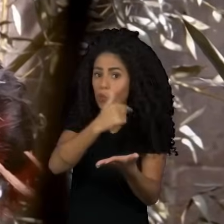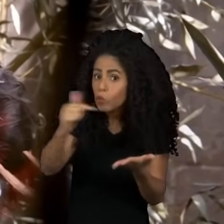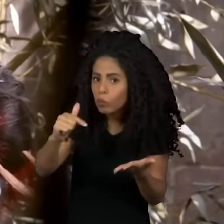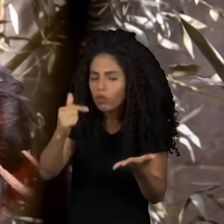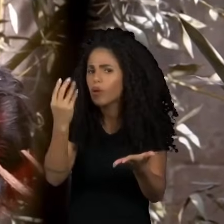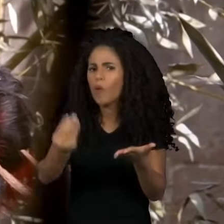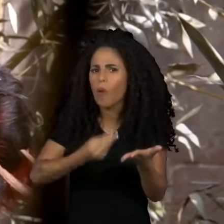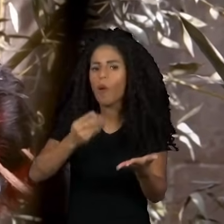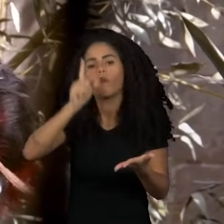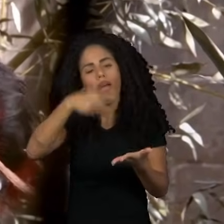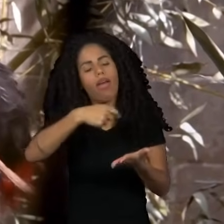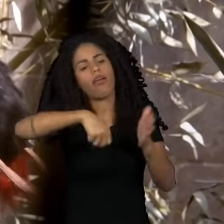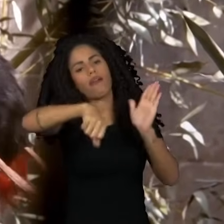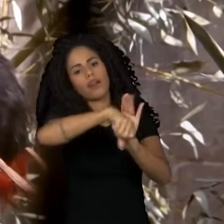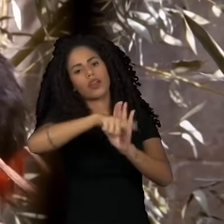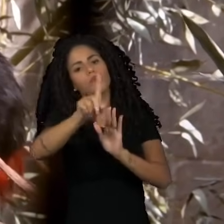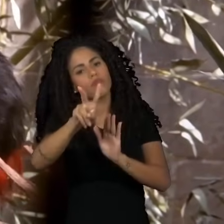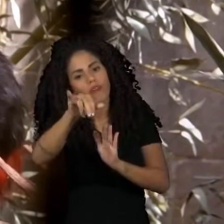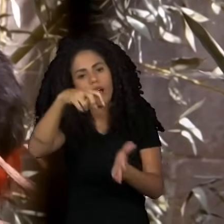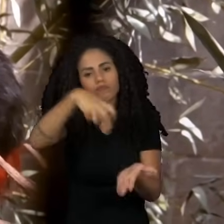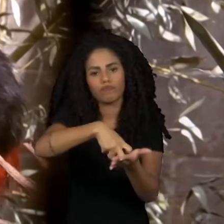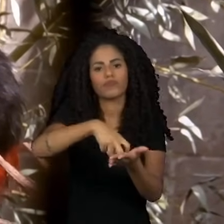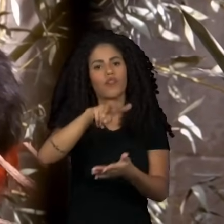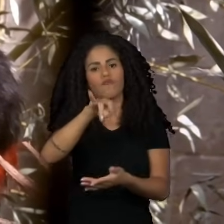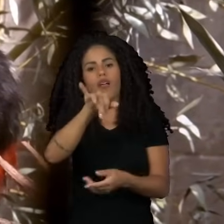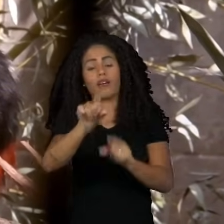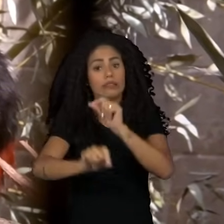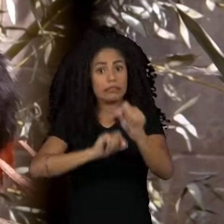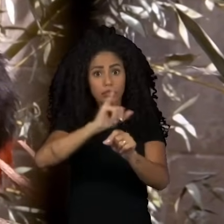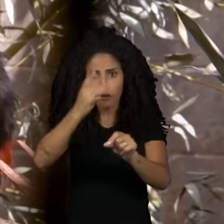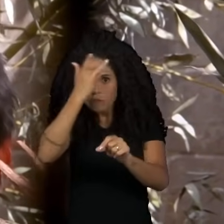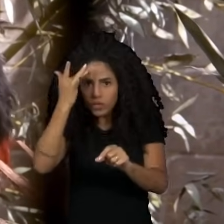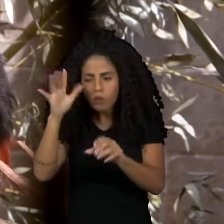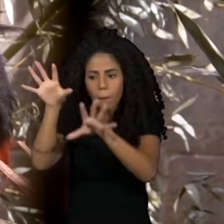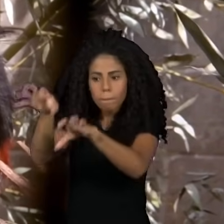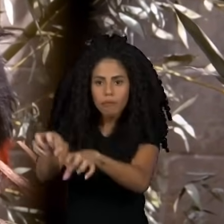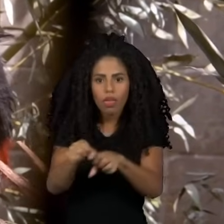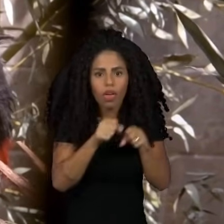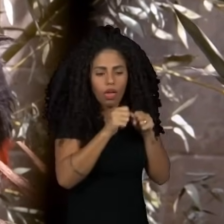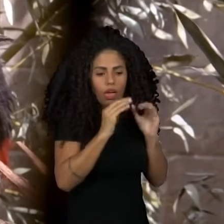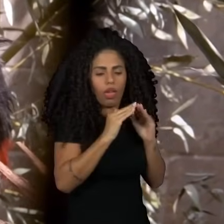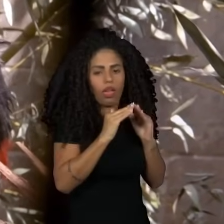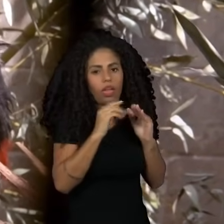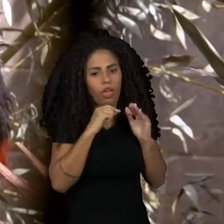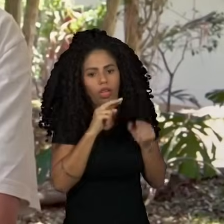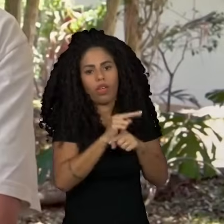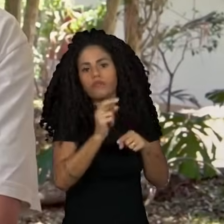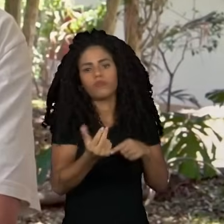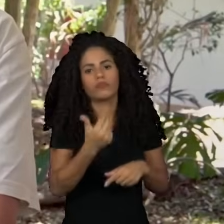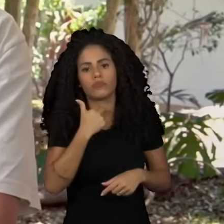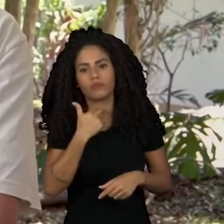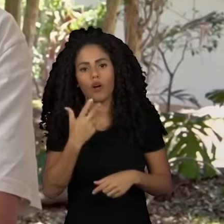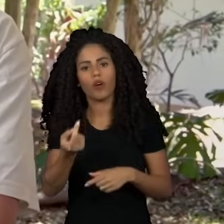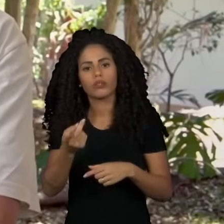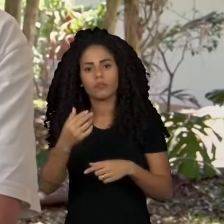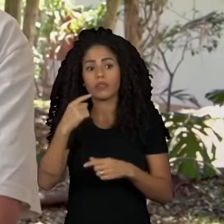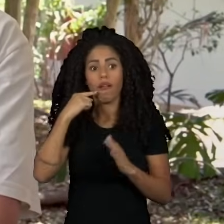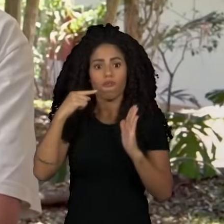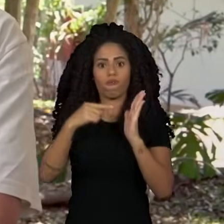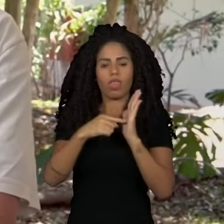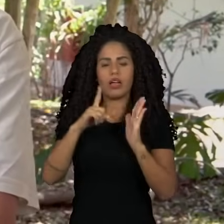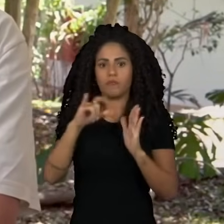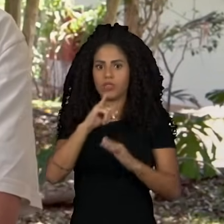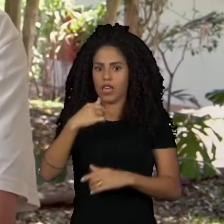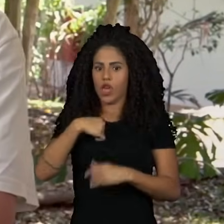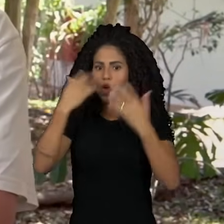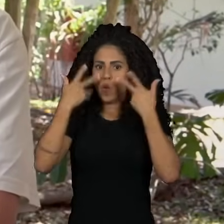ele está sujeito a penalidades. Então, se a pessoa é denunciada, né, e se ela acha que ela mantém o animal,